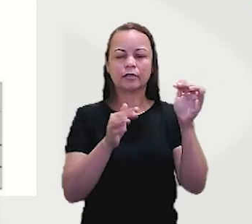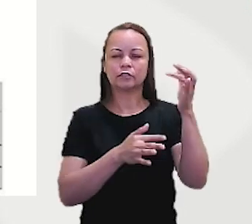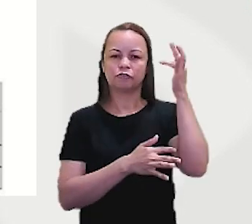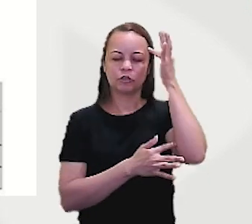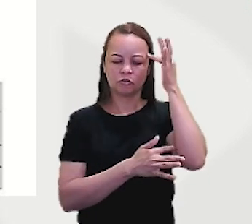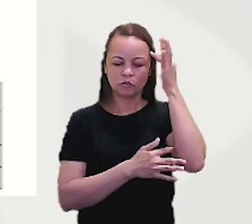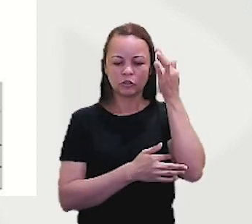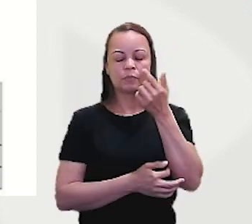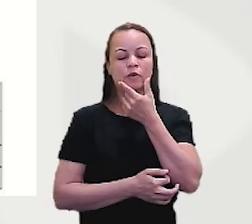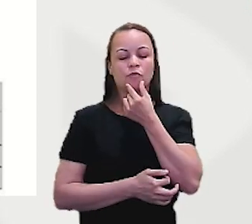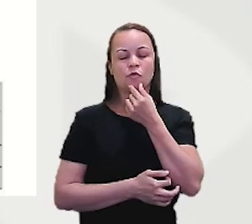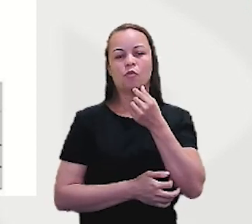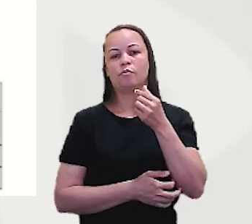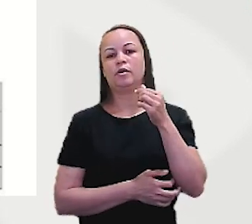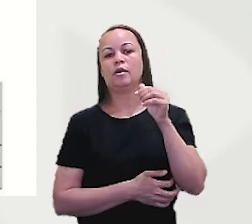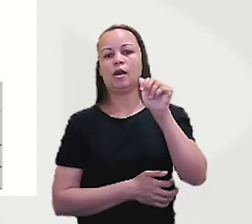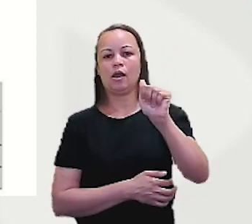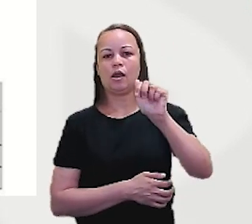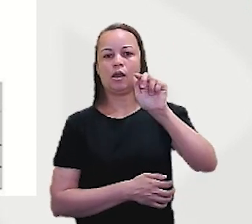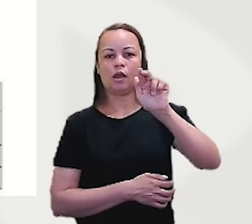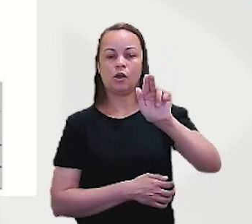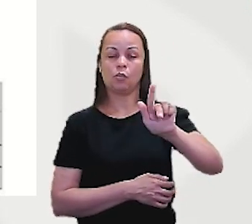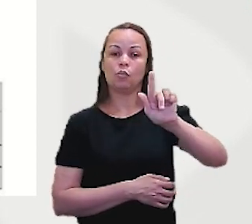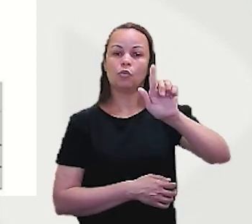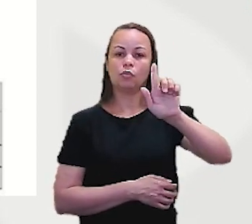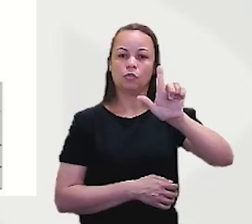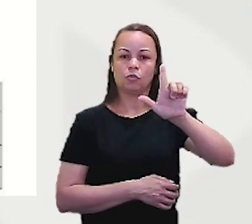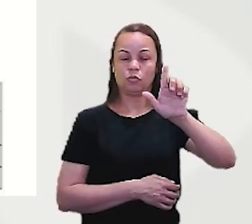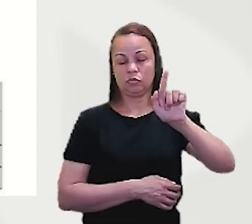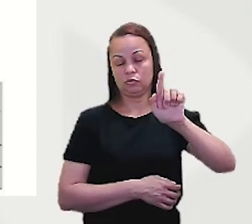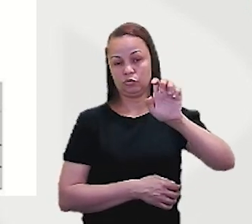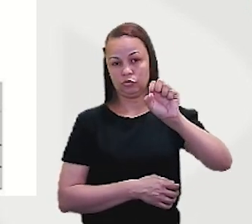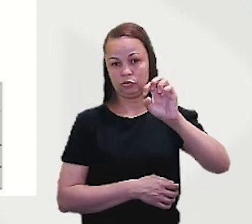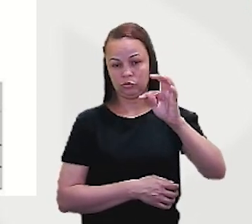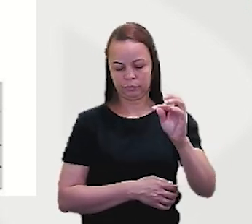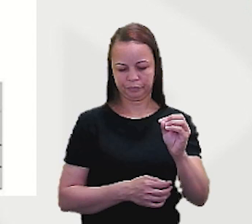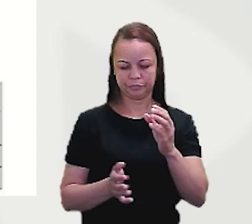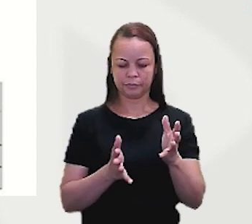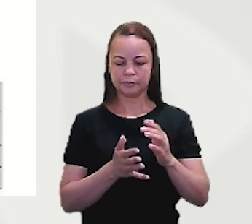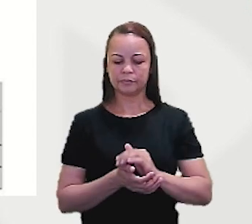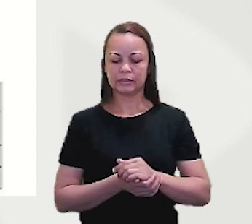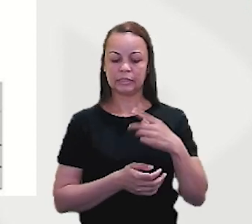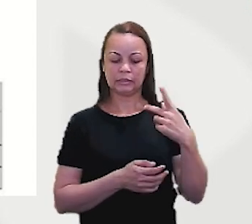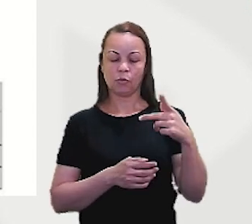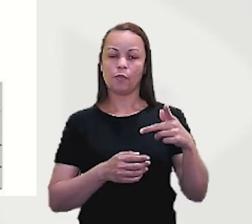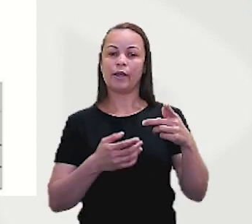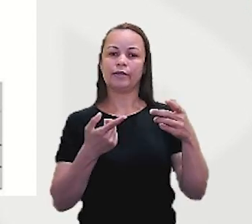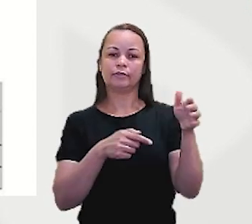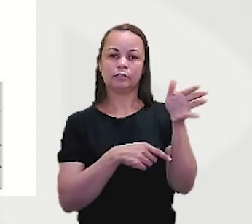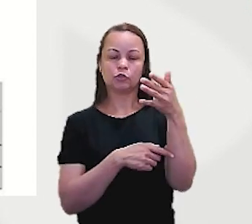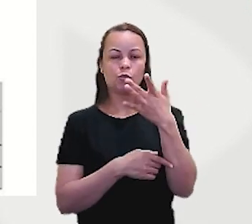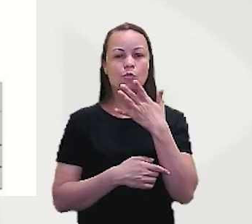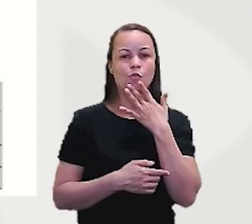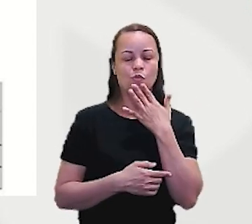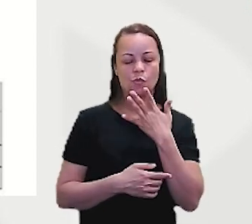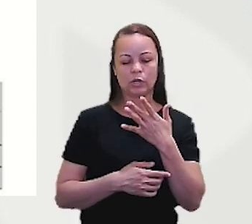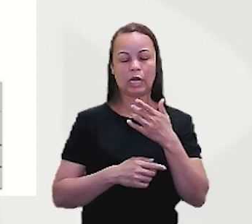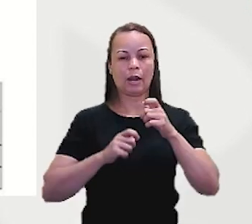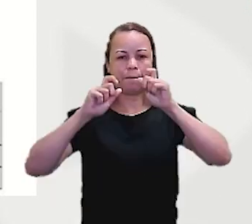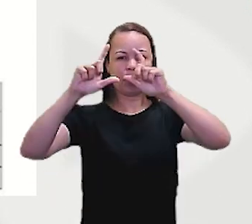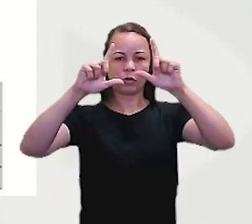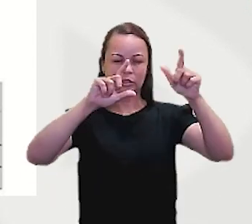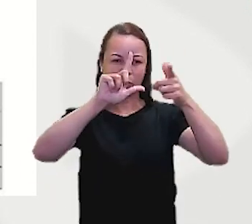positivista Augusto Comte. As estrelas representantes na bandeira foram posicionadas de acordo com a posição